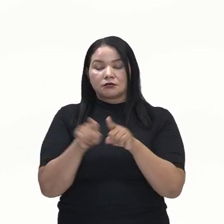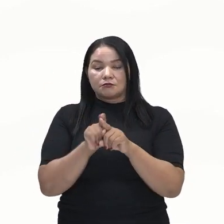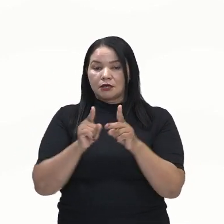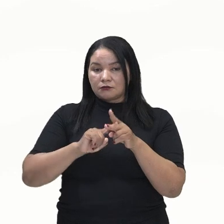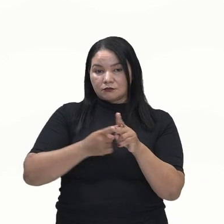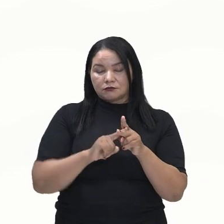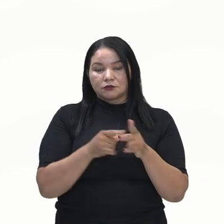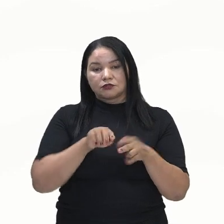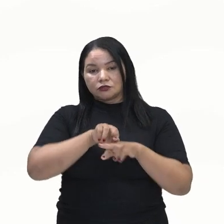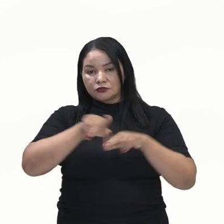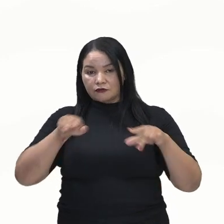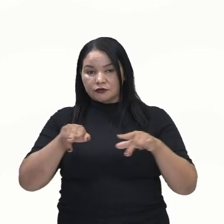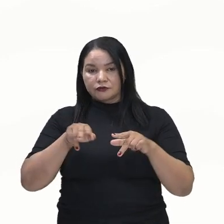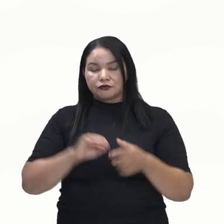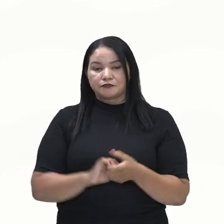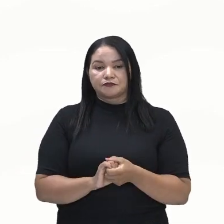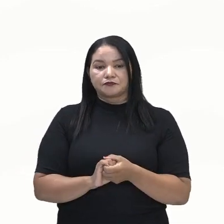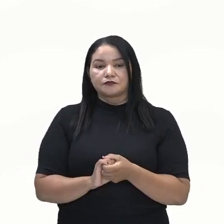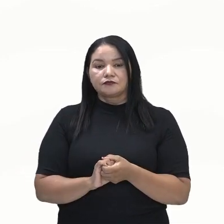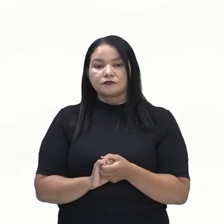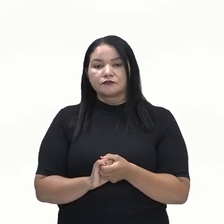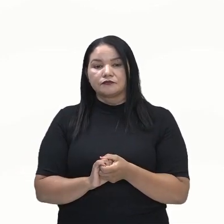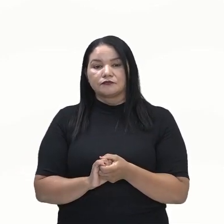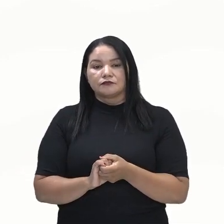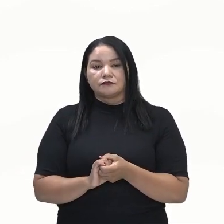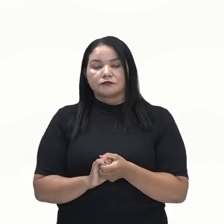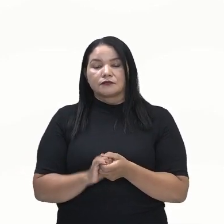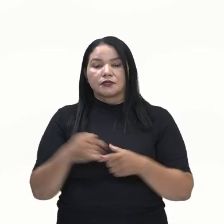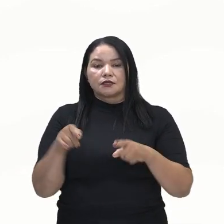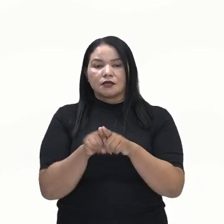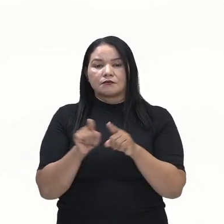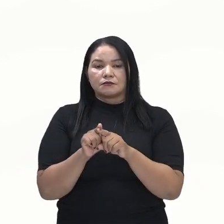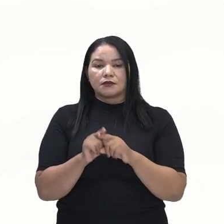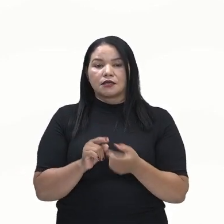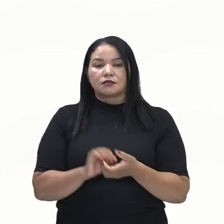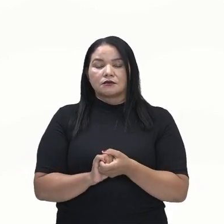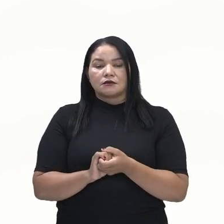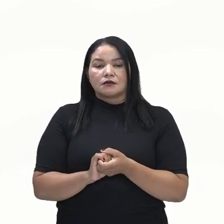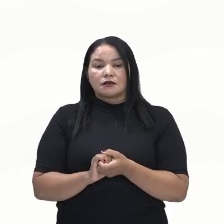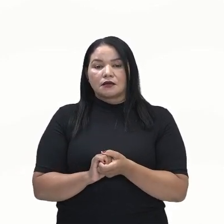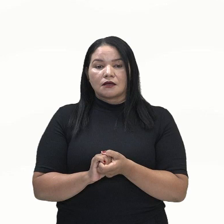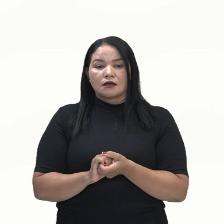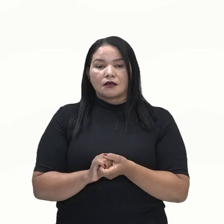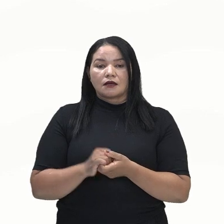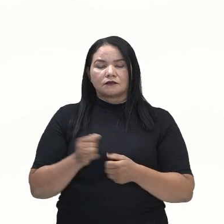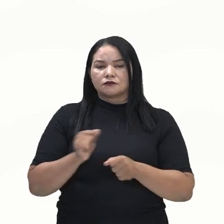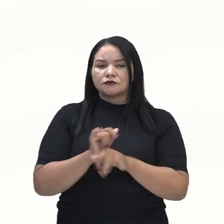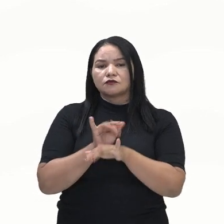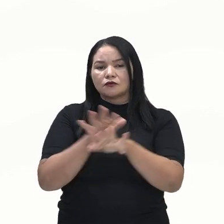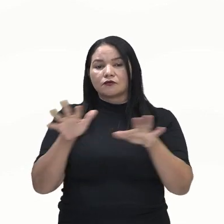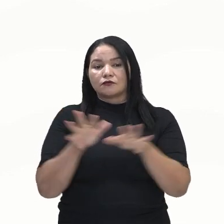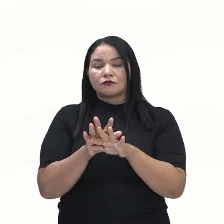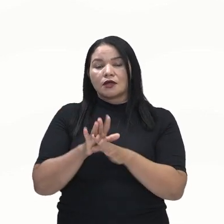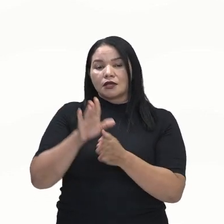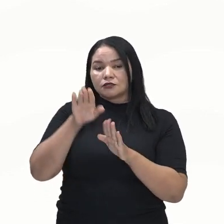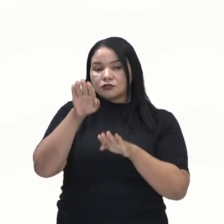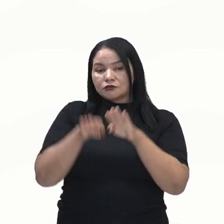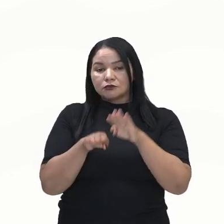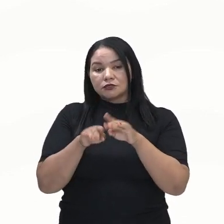ok? Qual é o outro objetivo? Reduzir as disparidades regionais e promover também